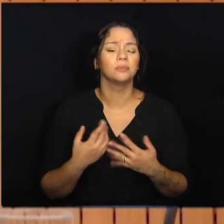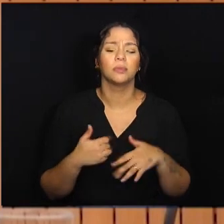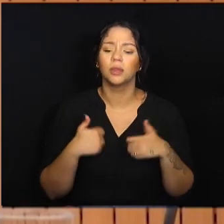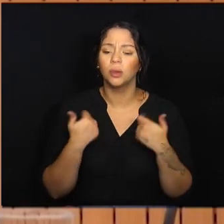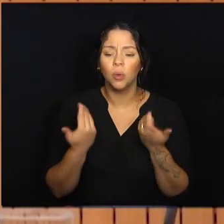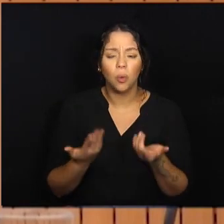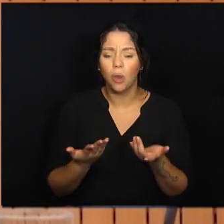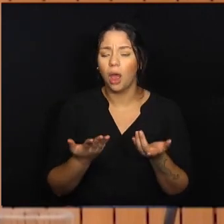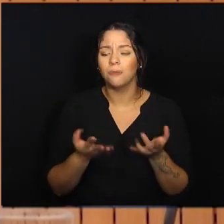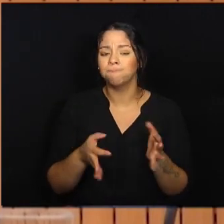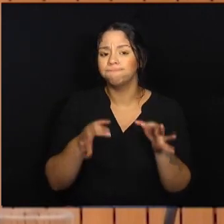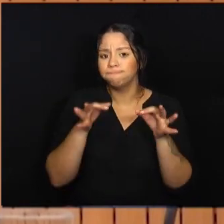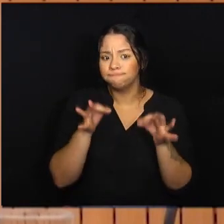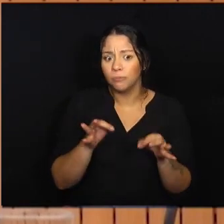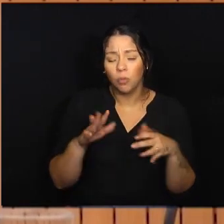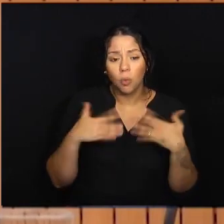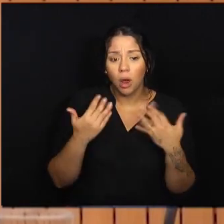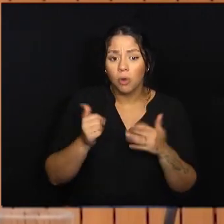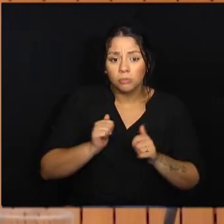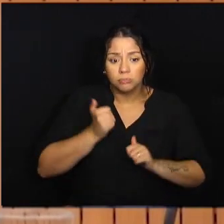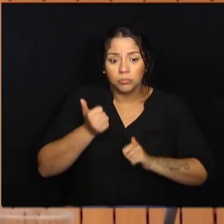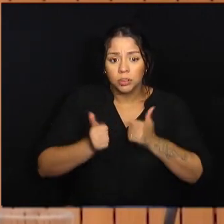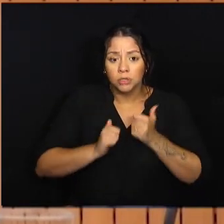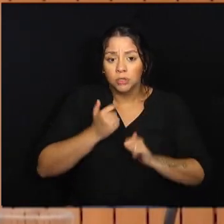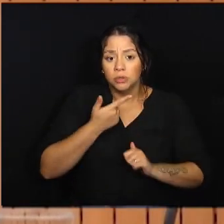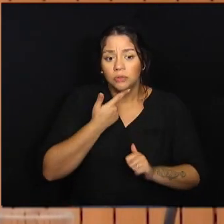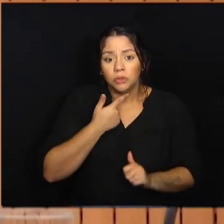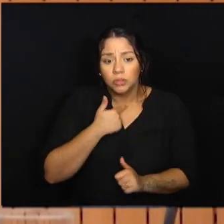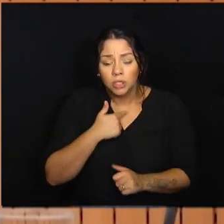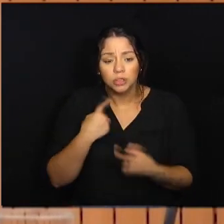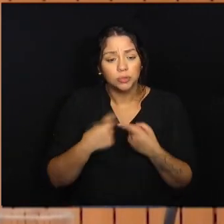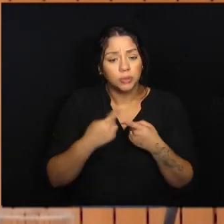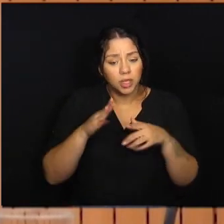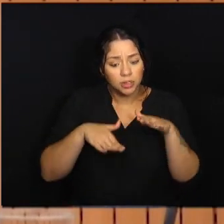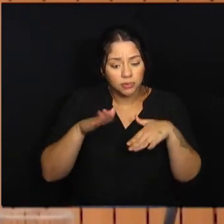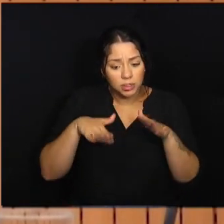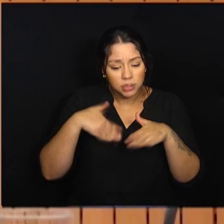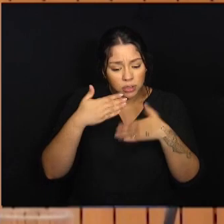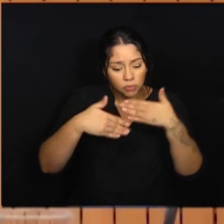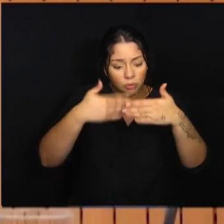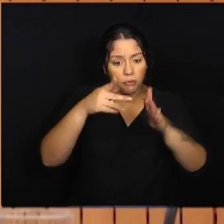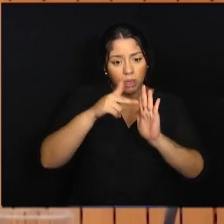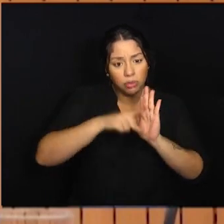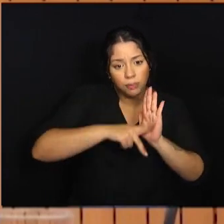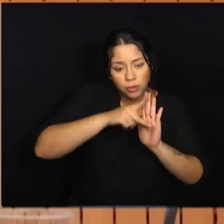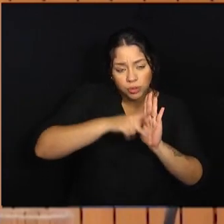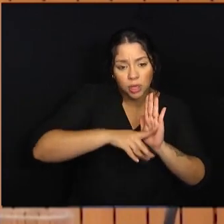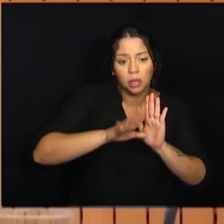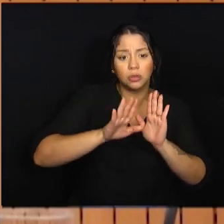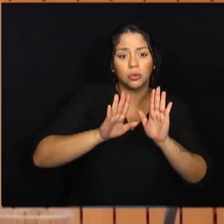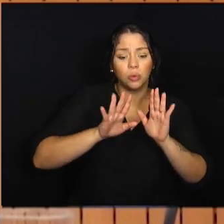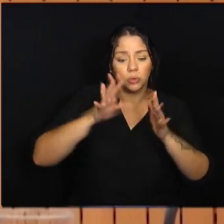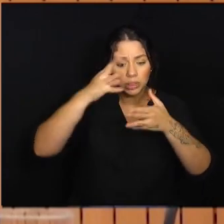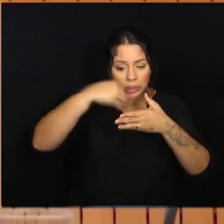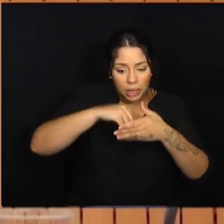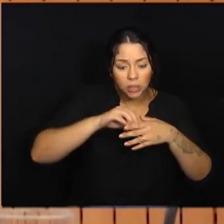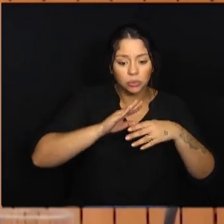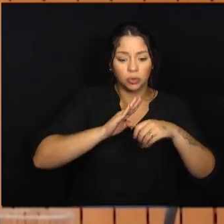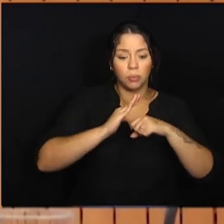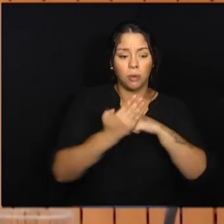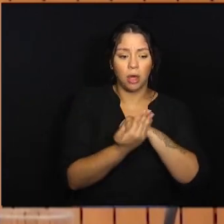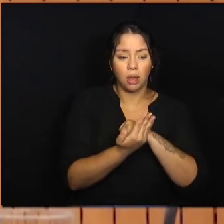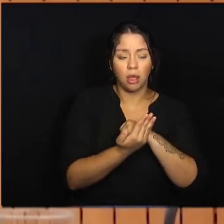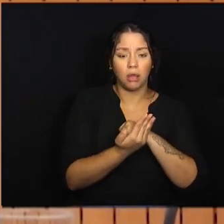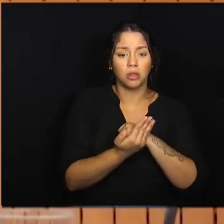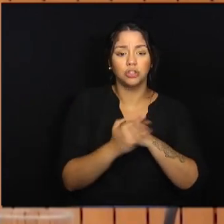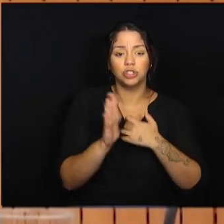justamente qual que é o nosso anseio, assim, né? Muitas vezes você está desenvolvendo um projeto na associação de bairro, muitas vezes você está ali